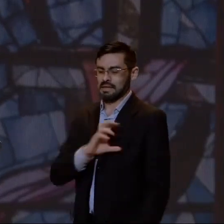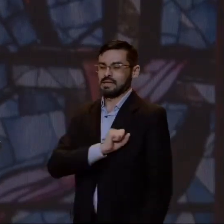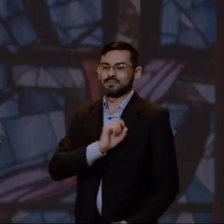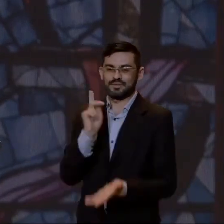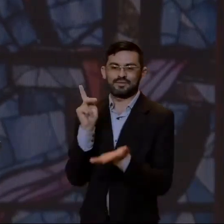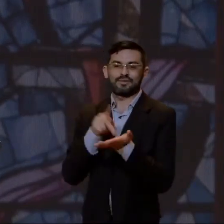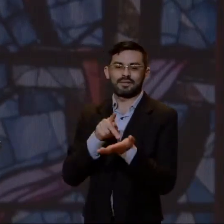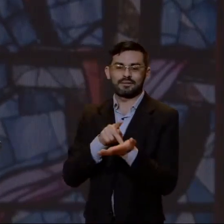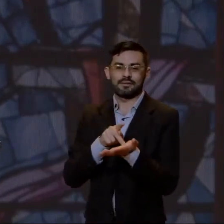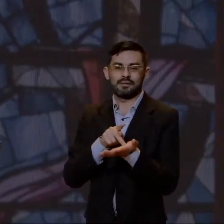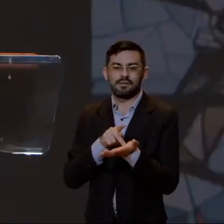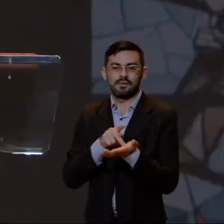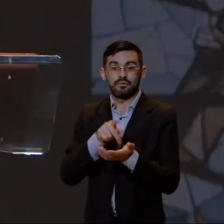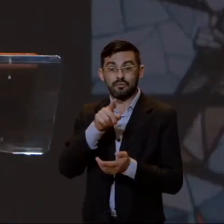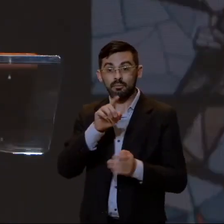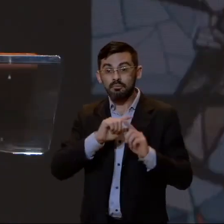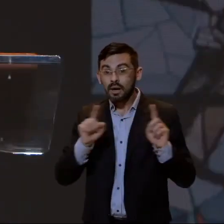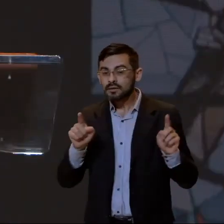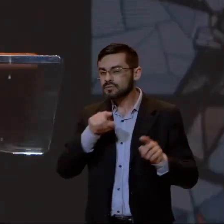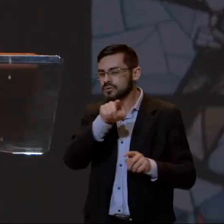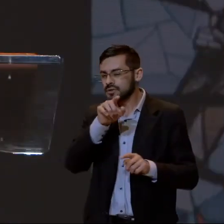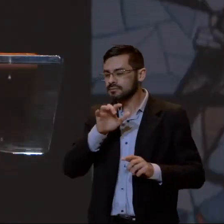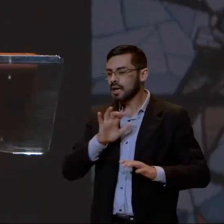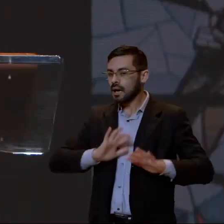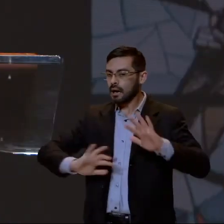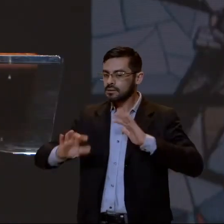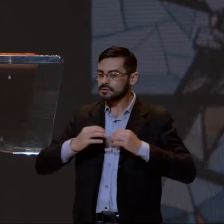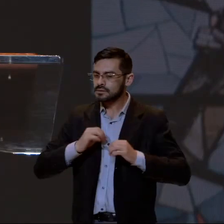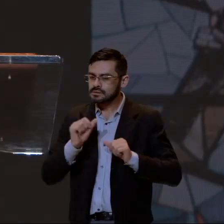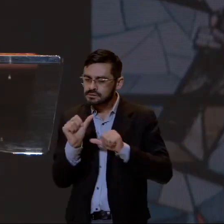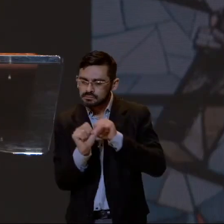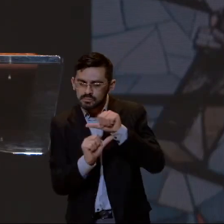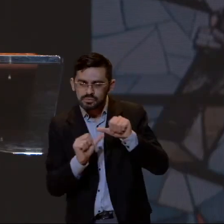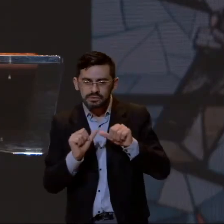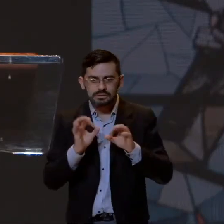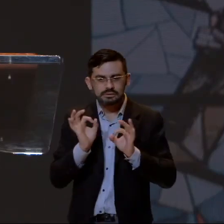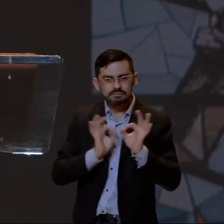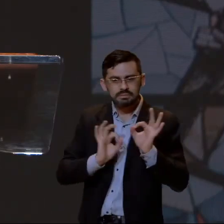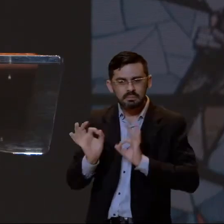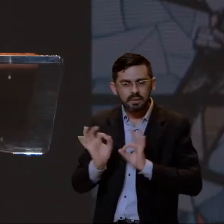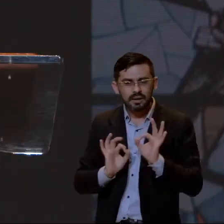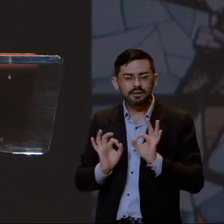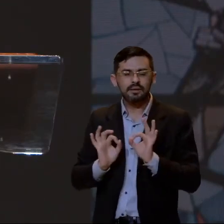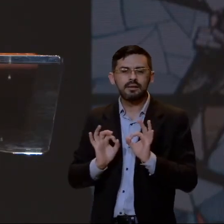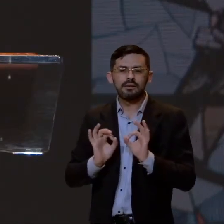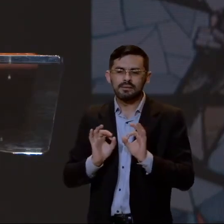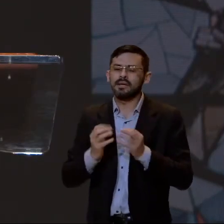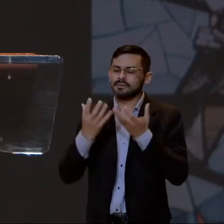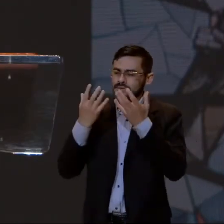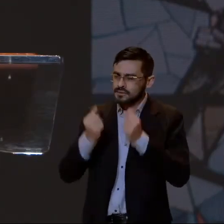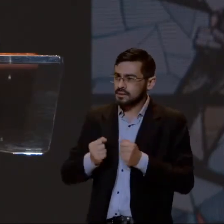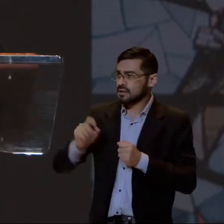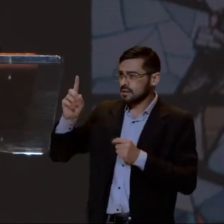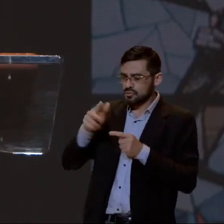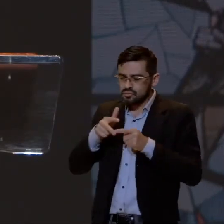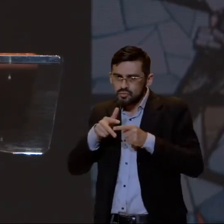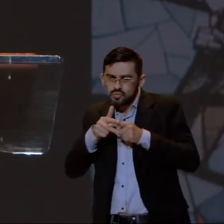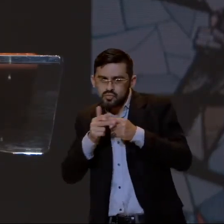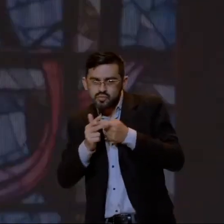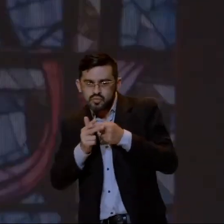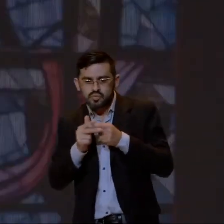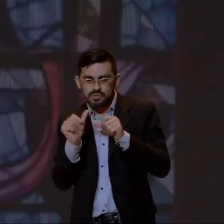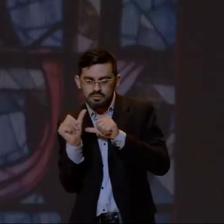ama. Você se prepara e permite que, sim, haja ajustes na sua vida para que